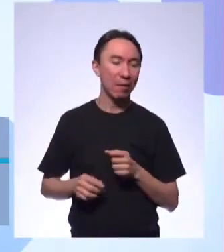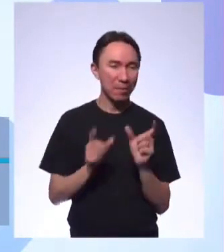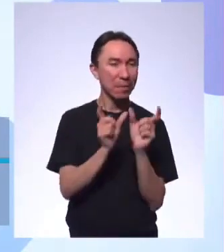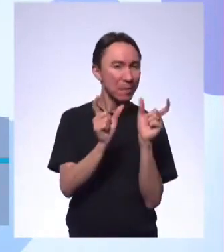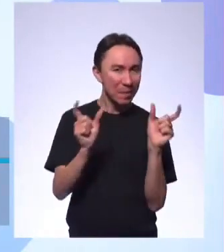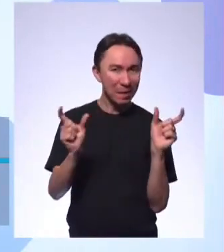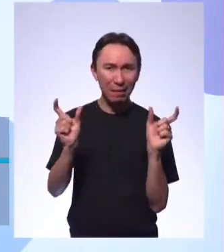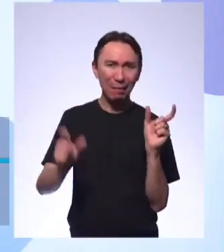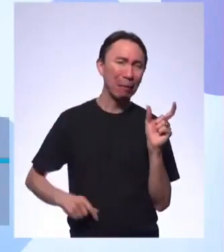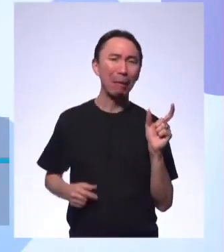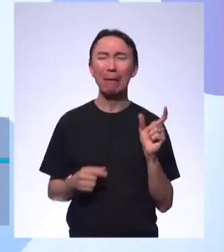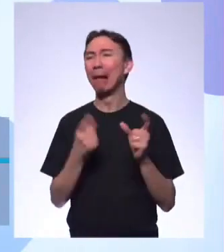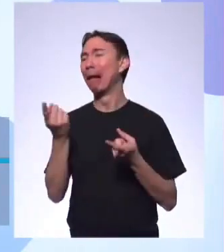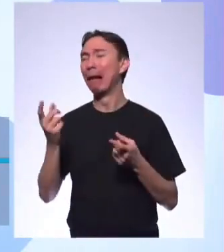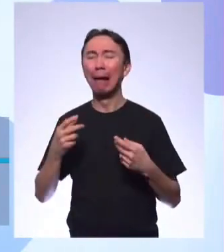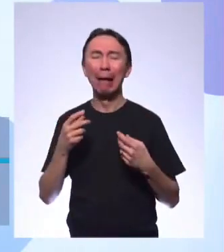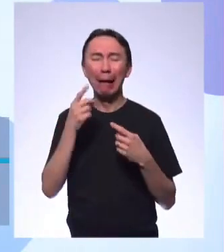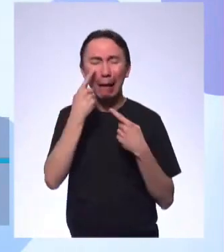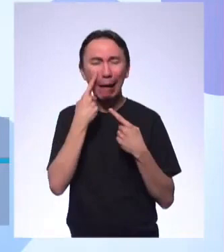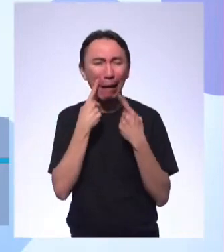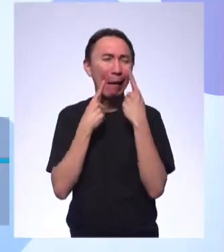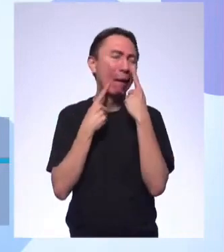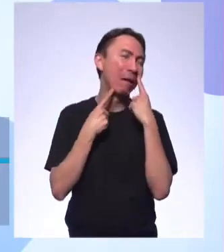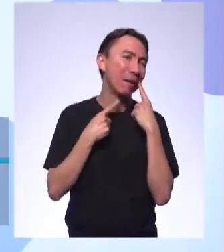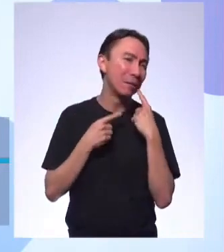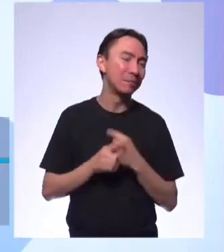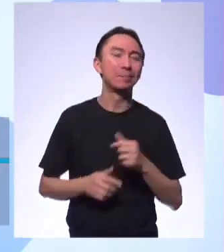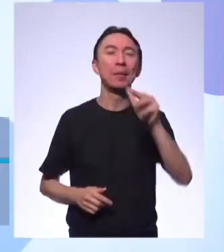né? A professora Maria,